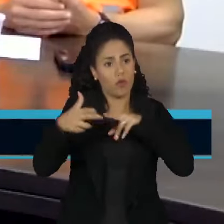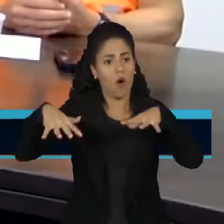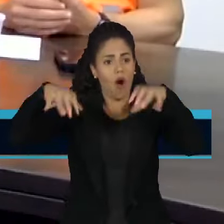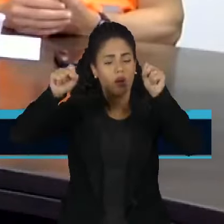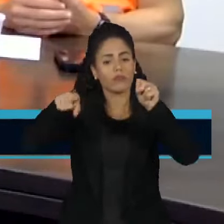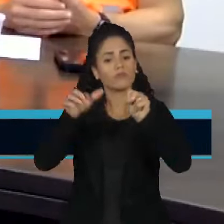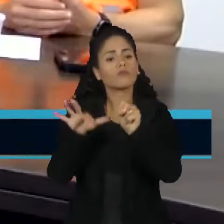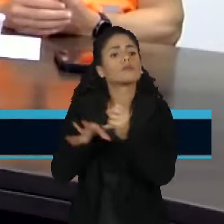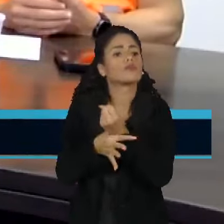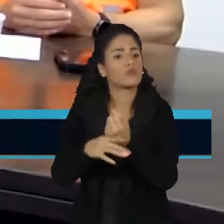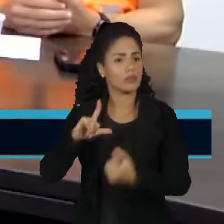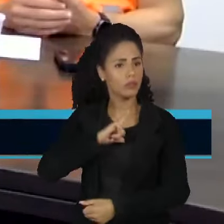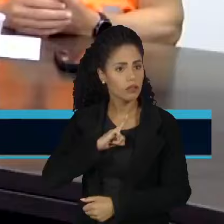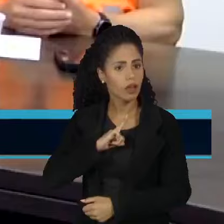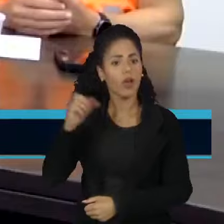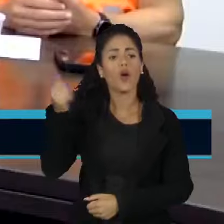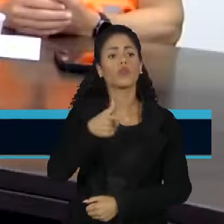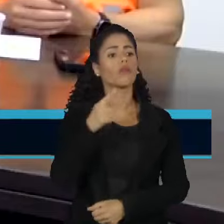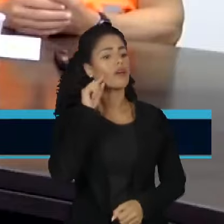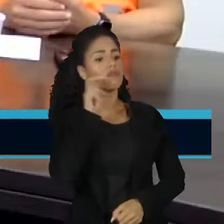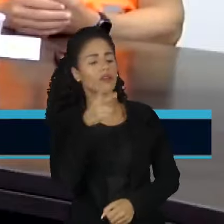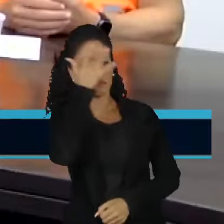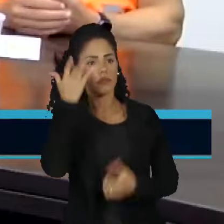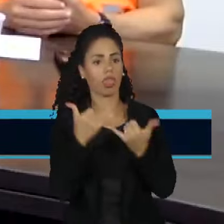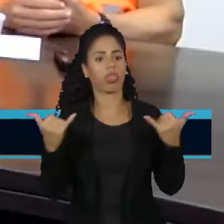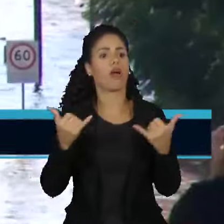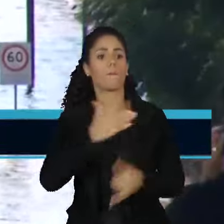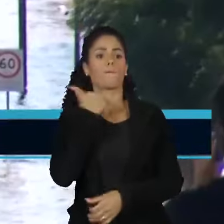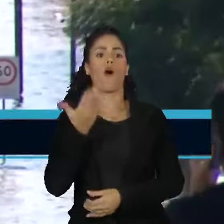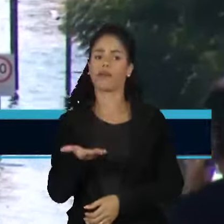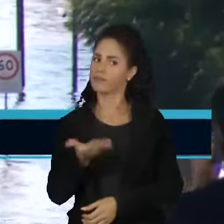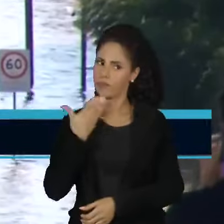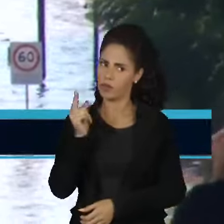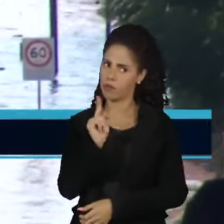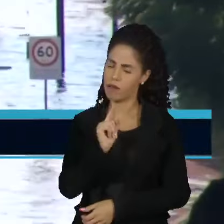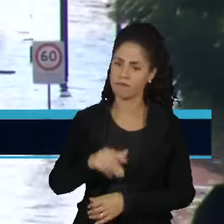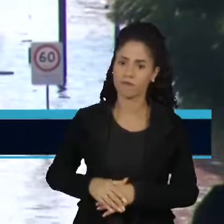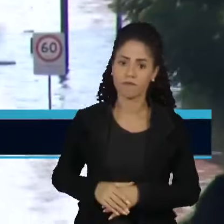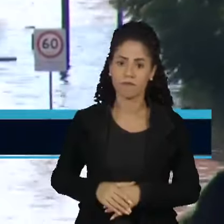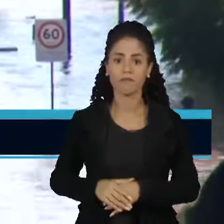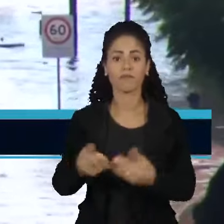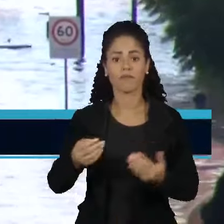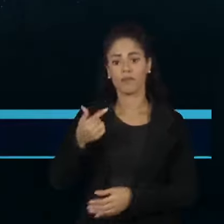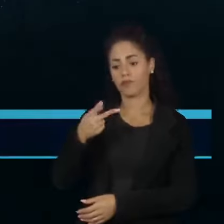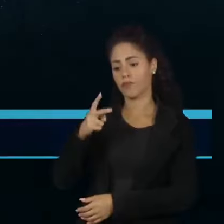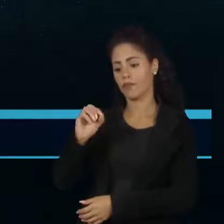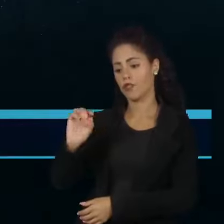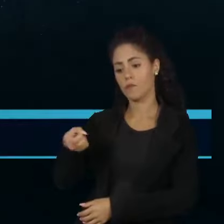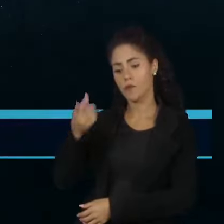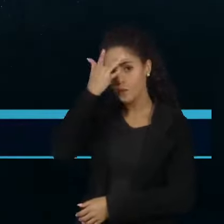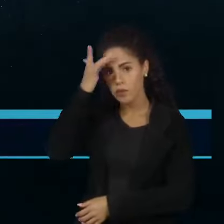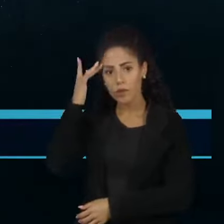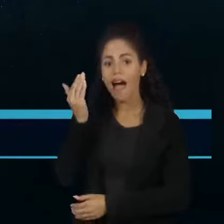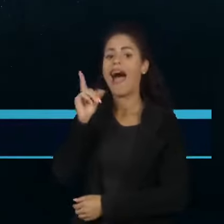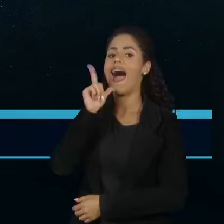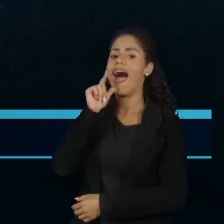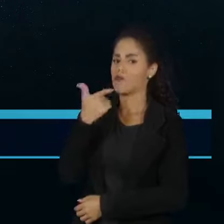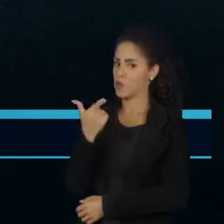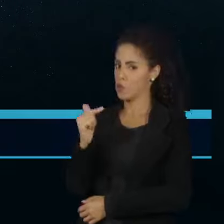que aconteceu o que aconteceu na Cairu, que estourou um posto de gasolina. 750 mil pessoas estão sem água em